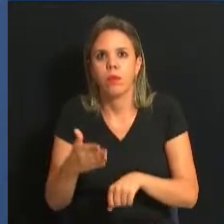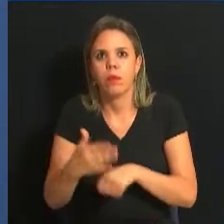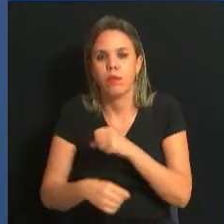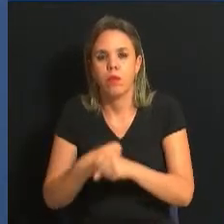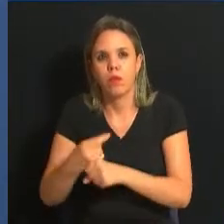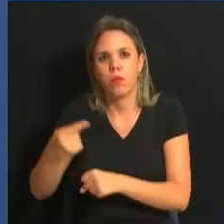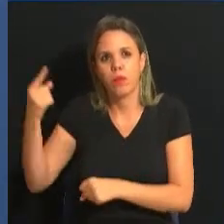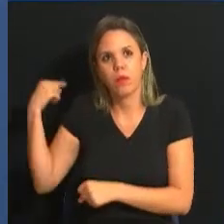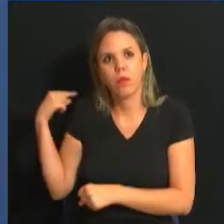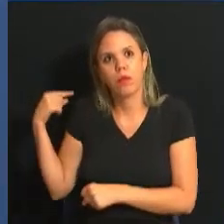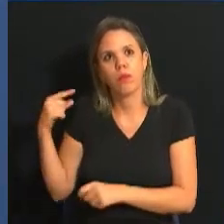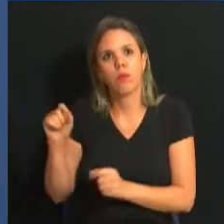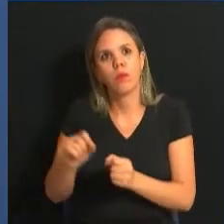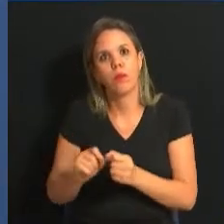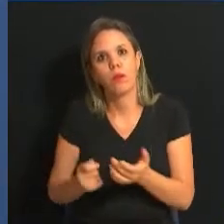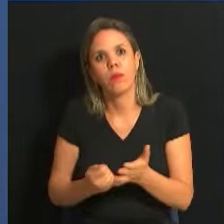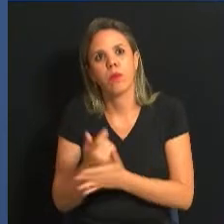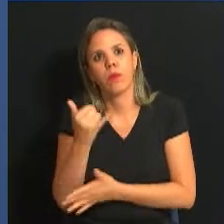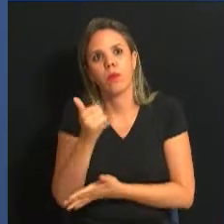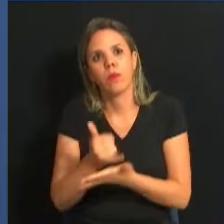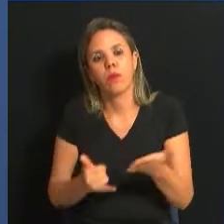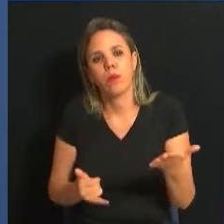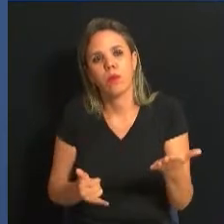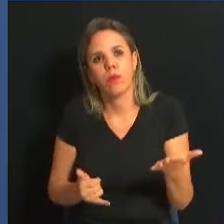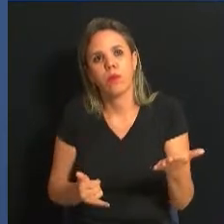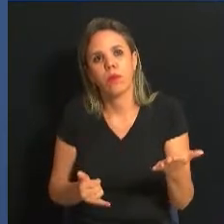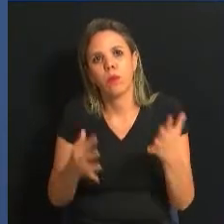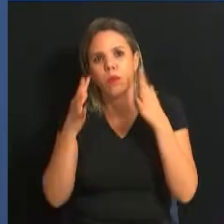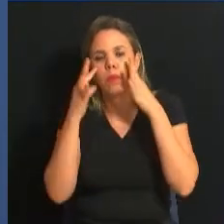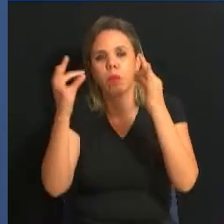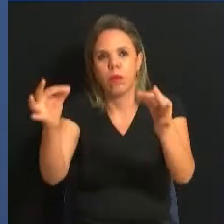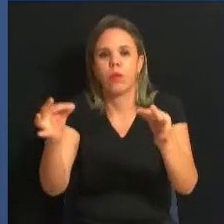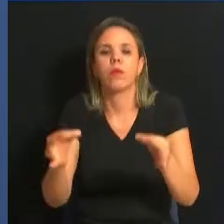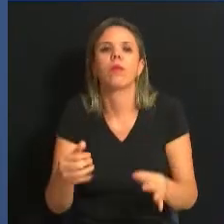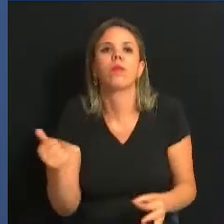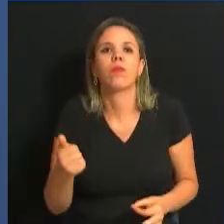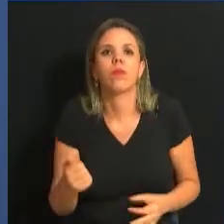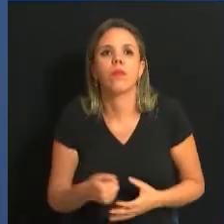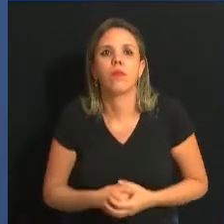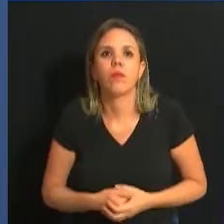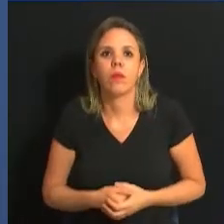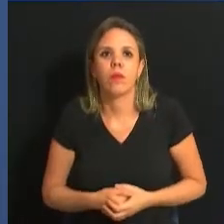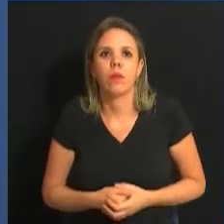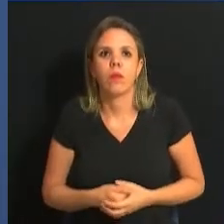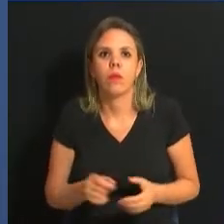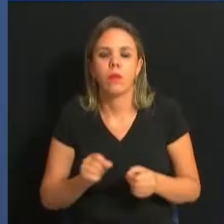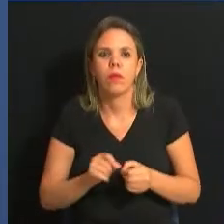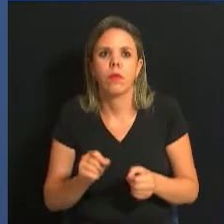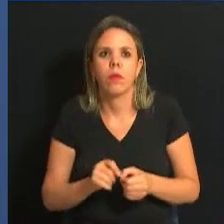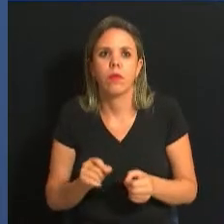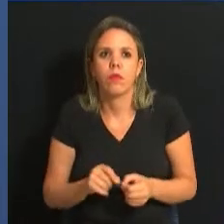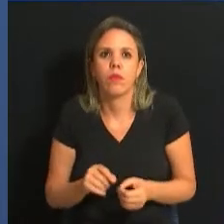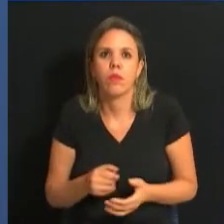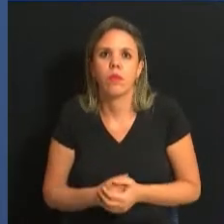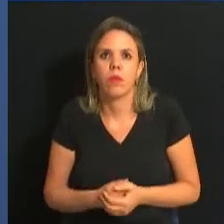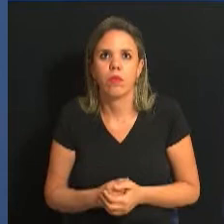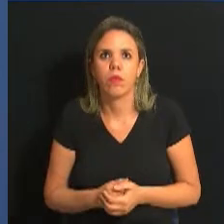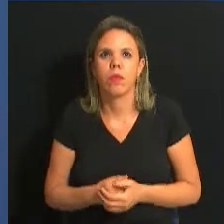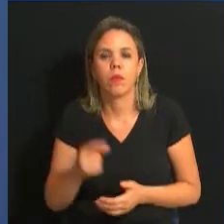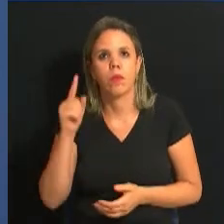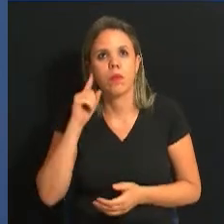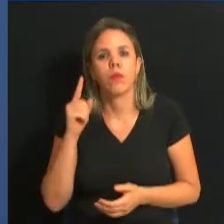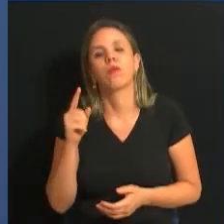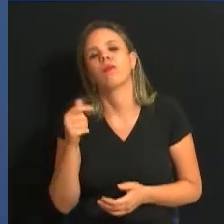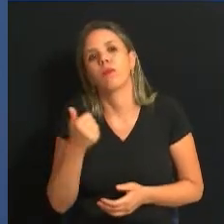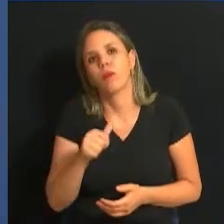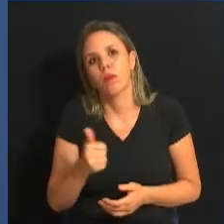passado. Quem for pagar o imposto deve se atentar que a primeira parcela é feita, então, hoje e depois em 11 vezes, ou